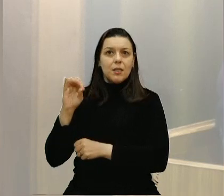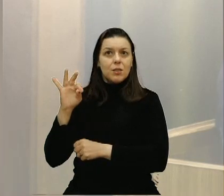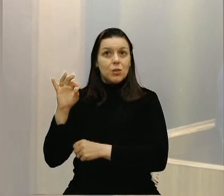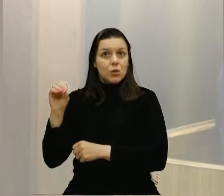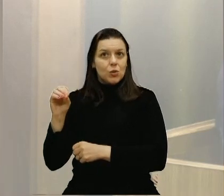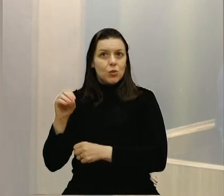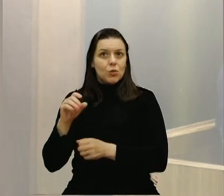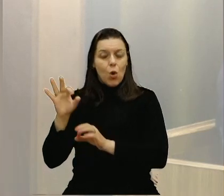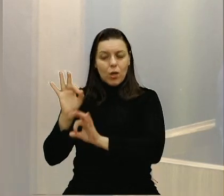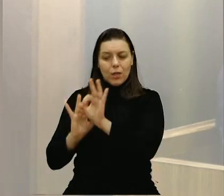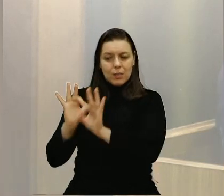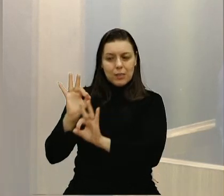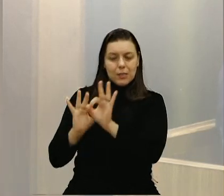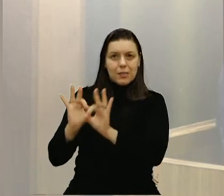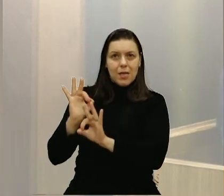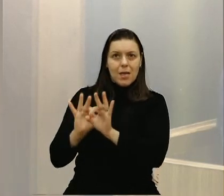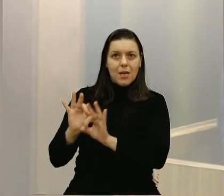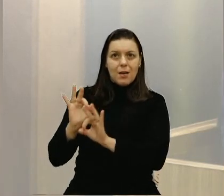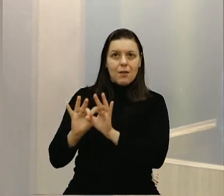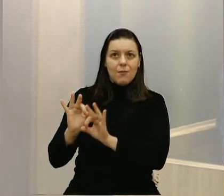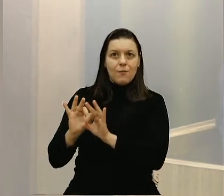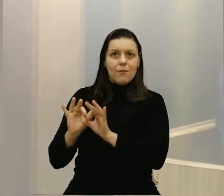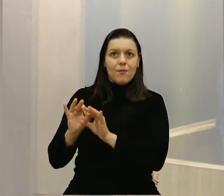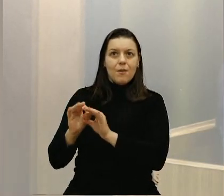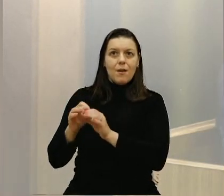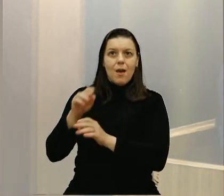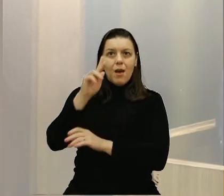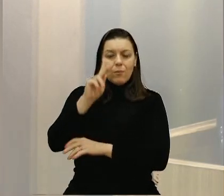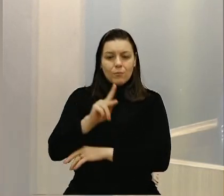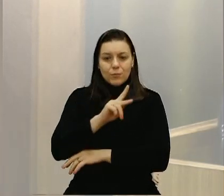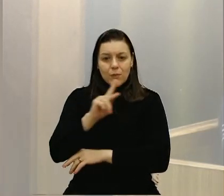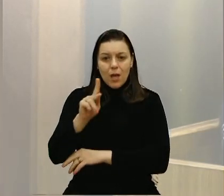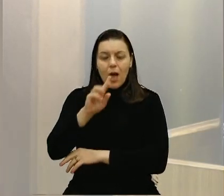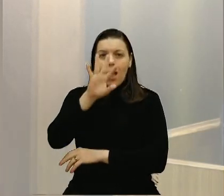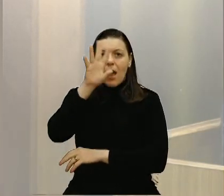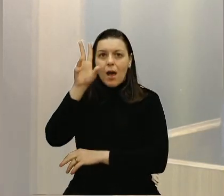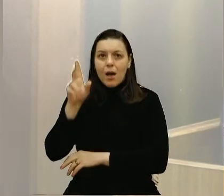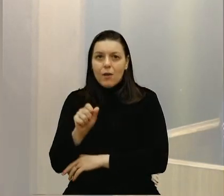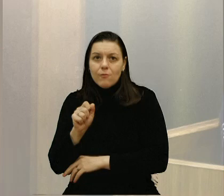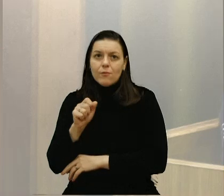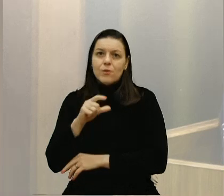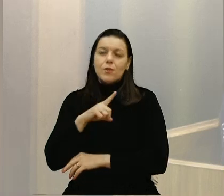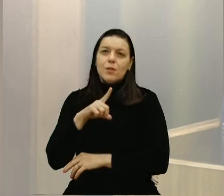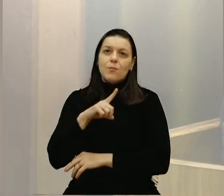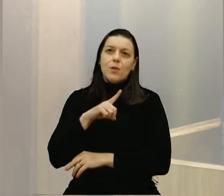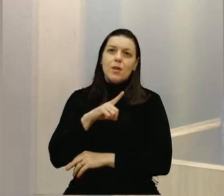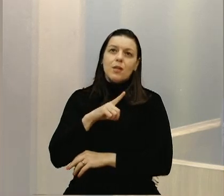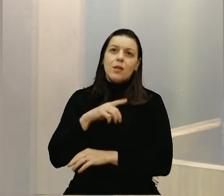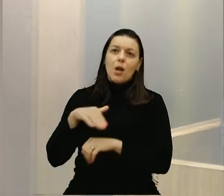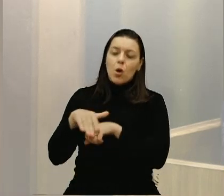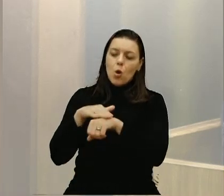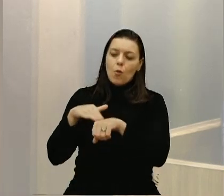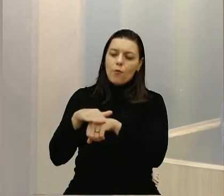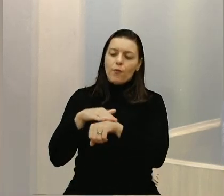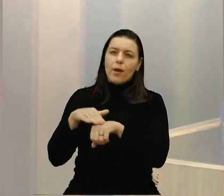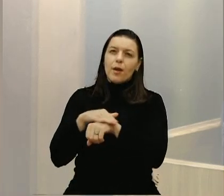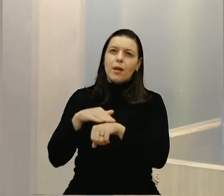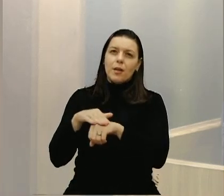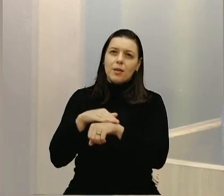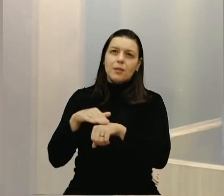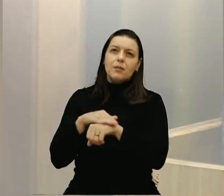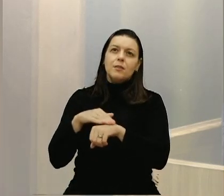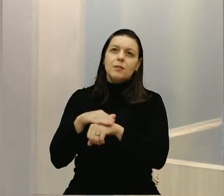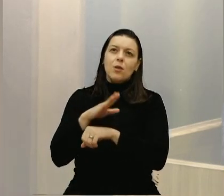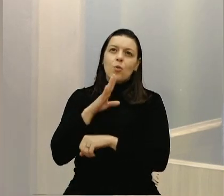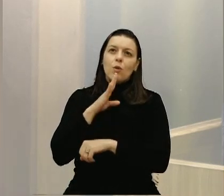né, Beth, organizávamos as missas afro, da Pastoral Afro, né? E a partir do diálogo interreligioso que eu